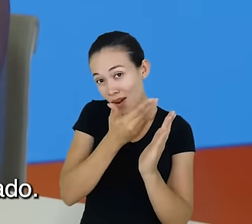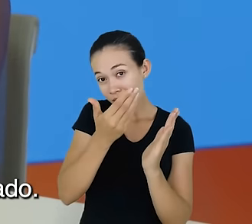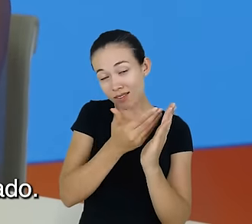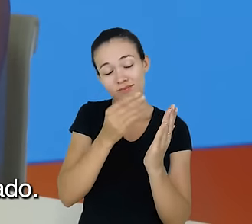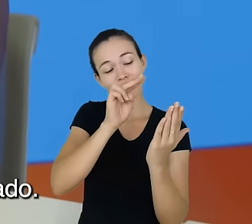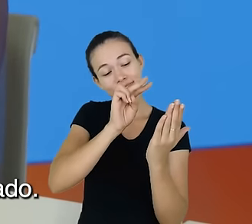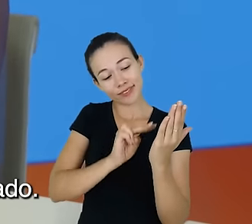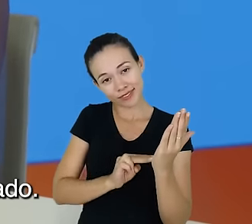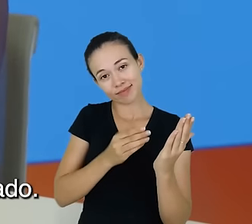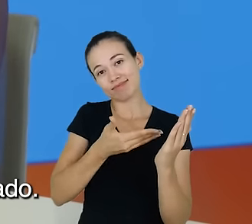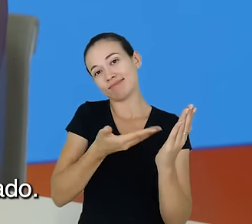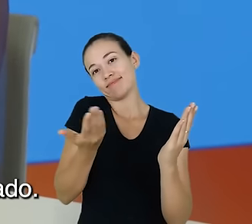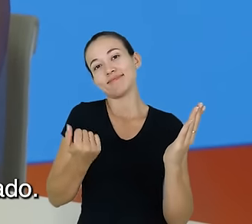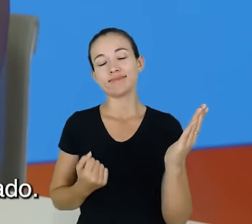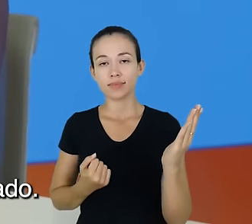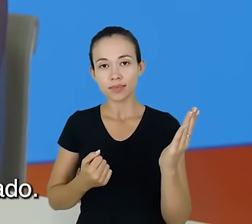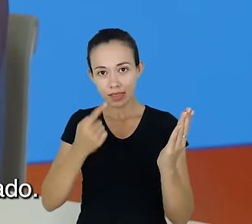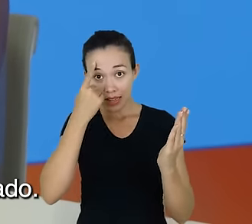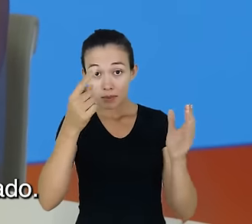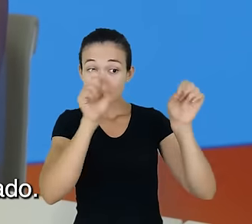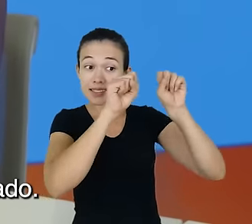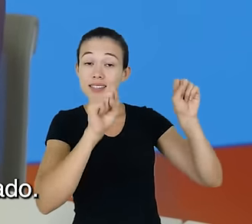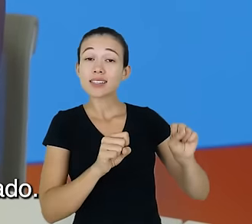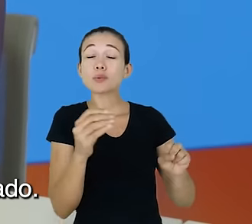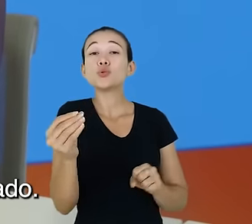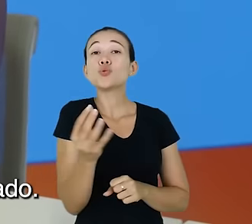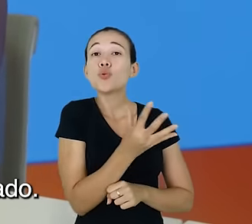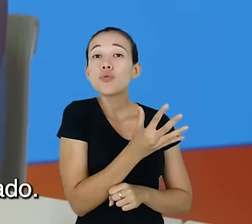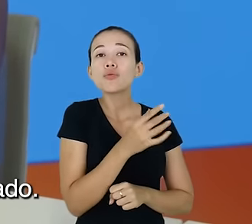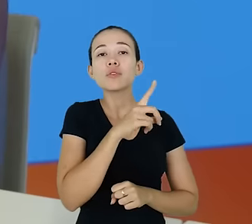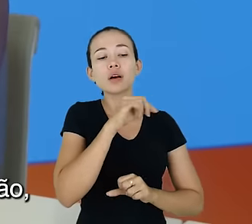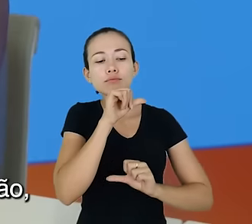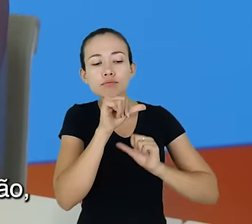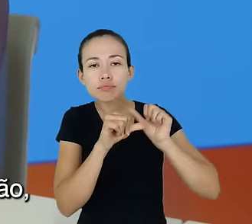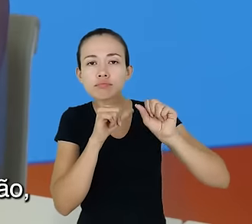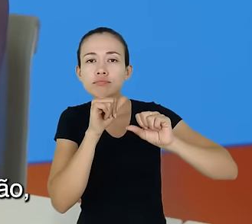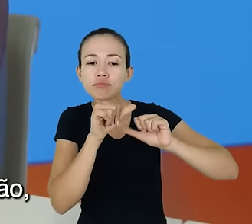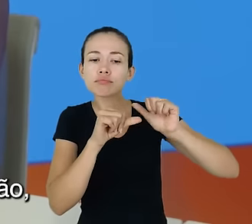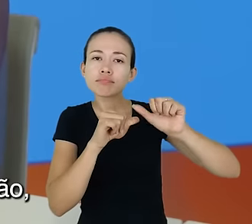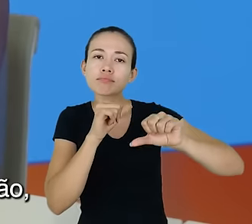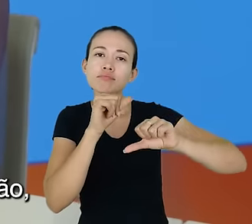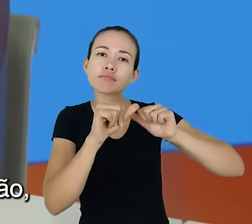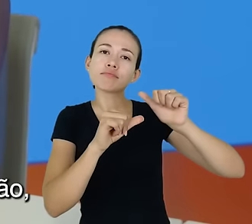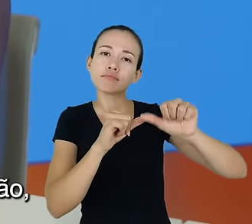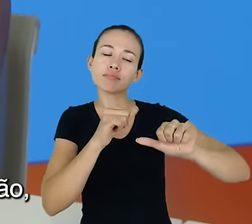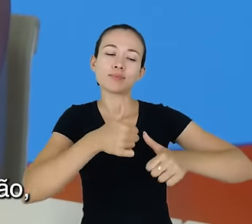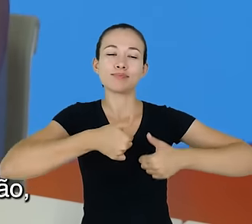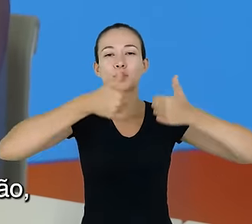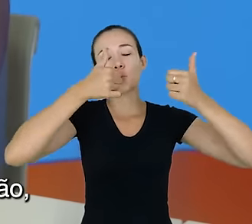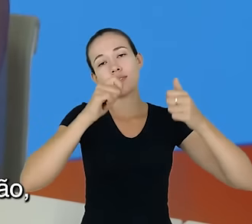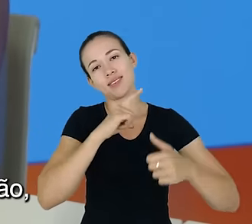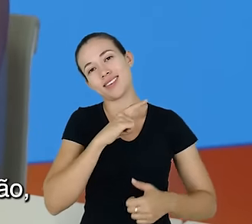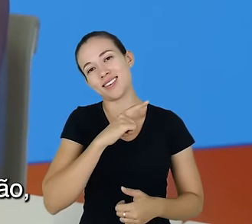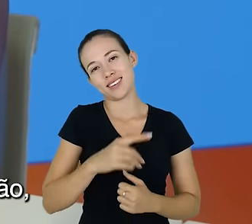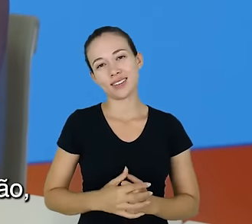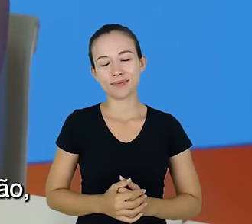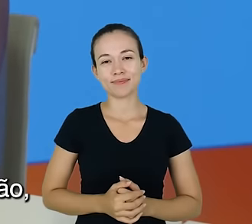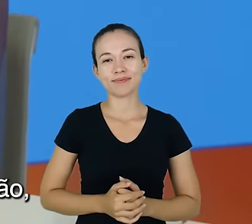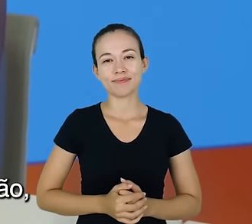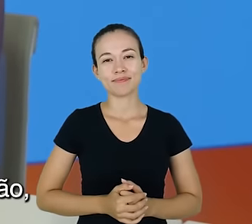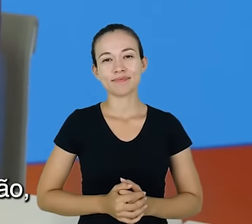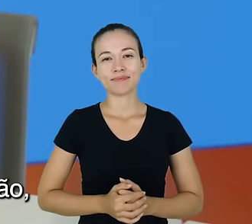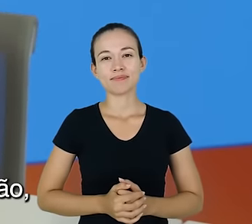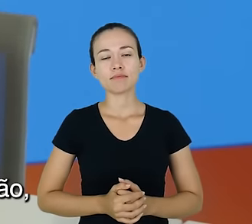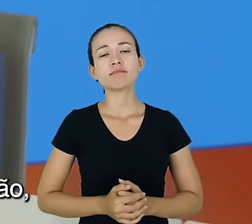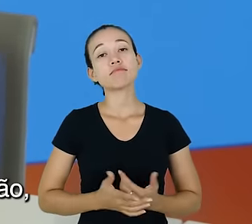então é aquela coisa tema ele é novo e tá sendo arrumado e o pessoal a ideia né de